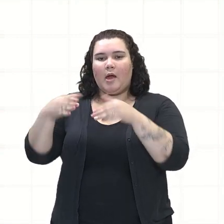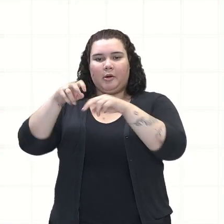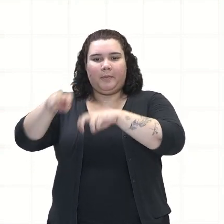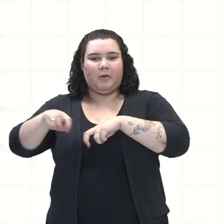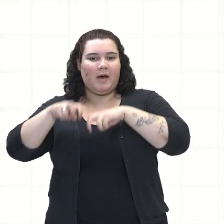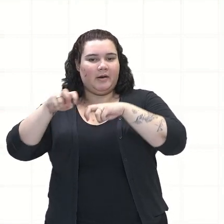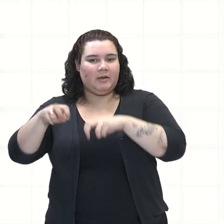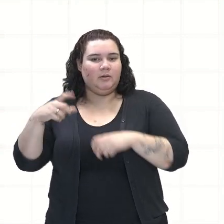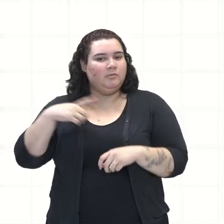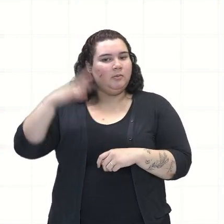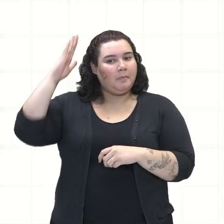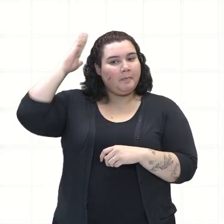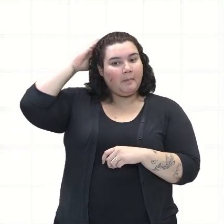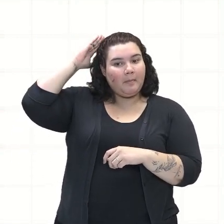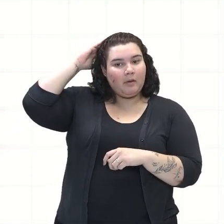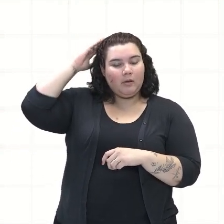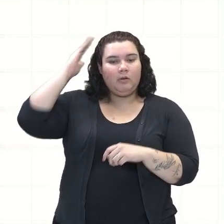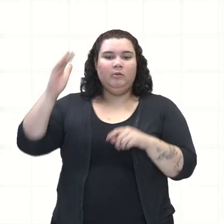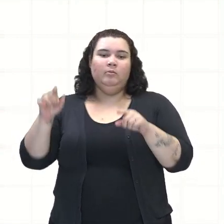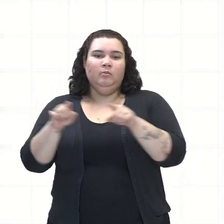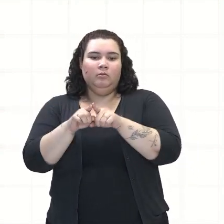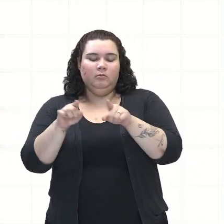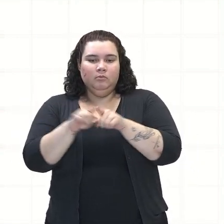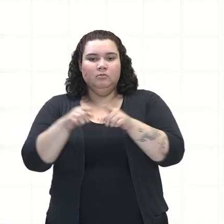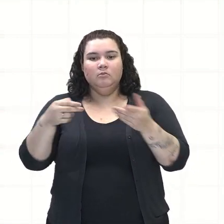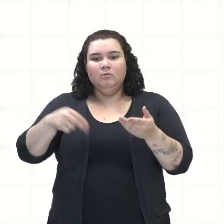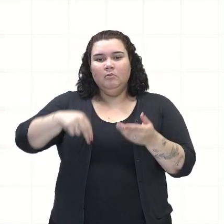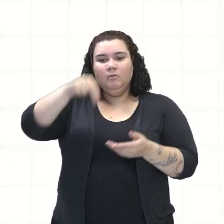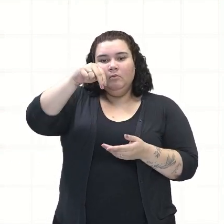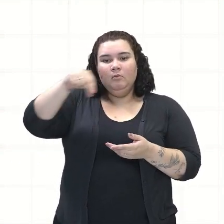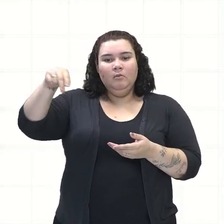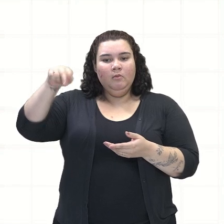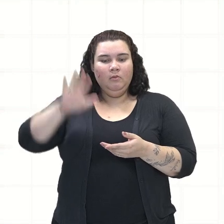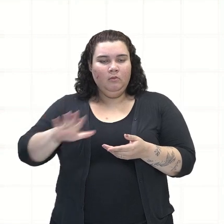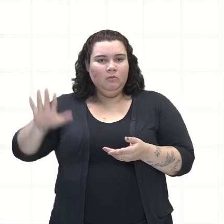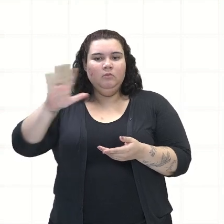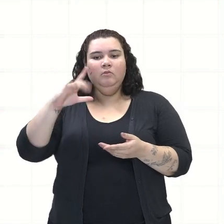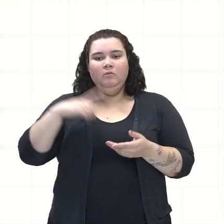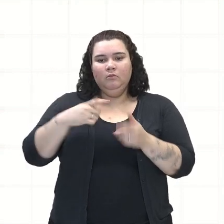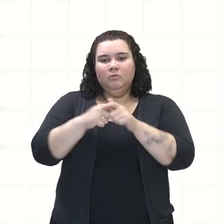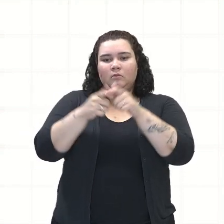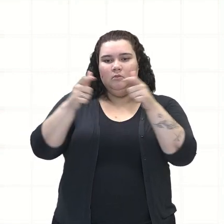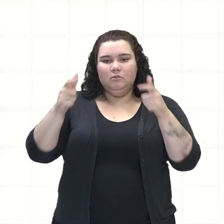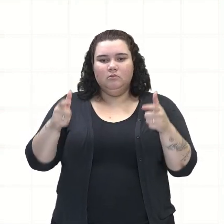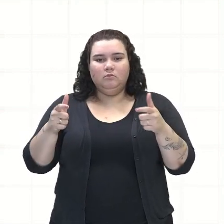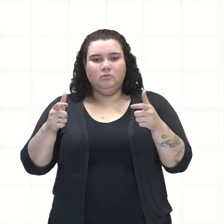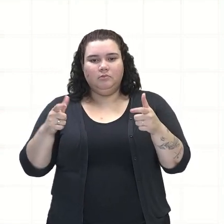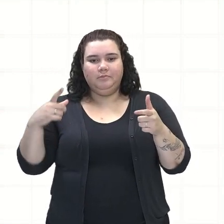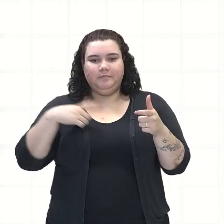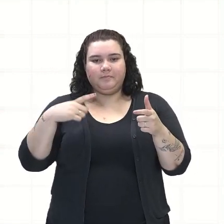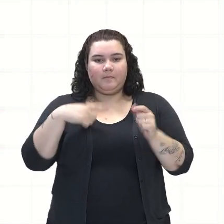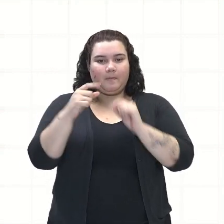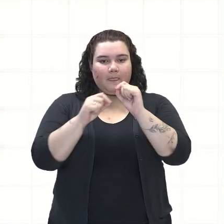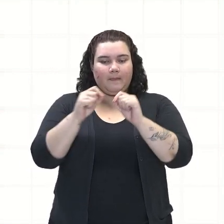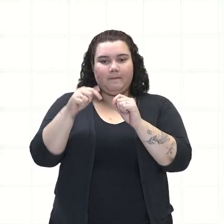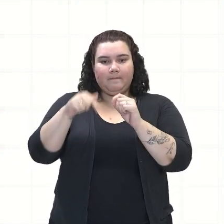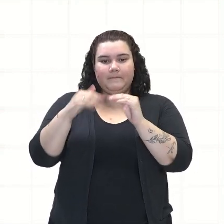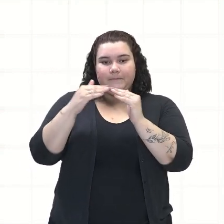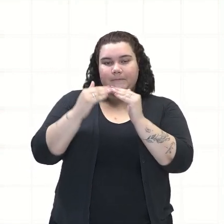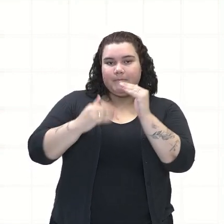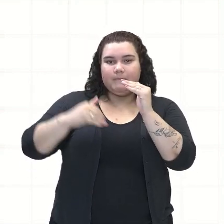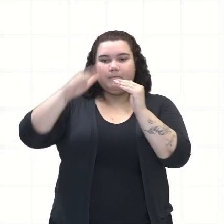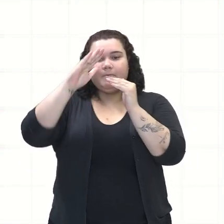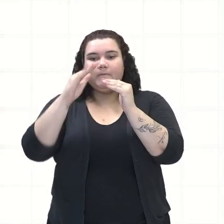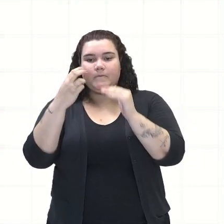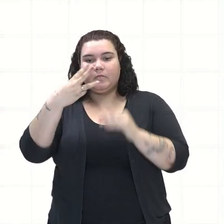no Nordeste, nós temos uma quantidade significativa de áreas dentro do território, né, que possuem ali acima de